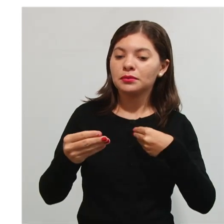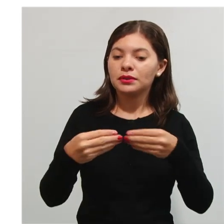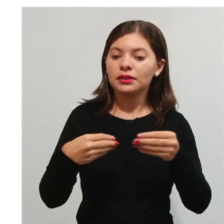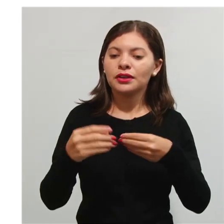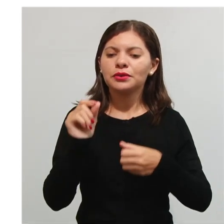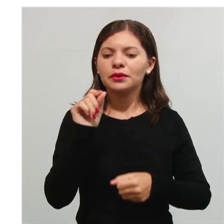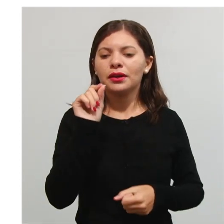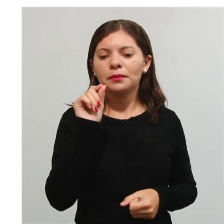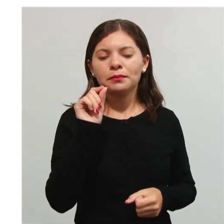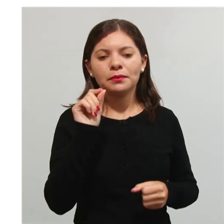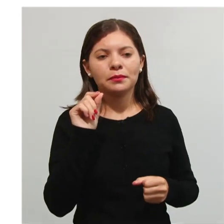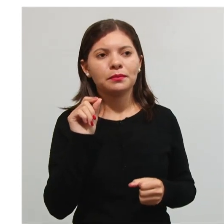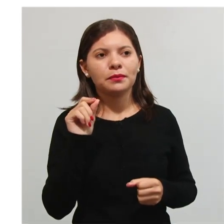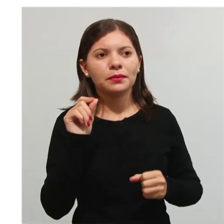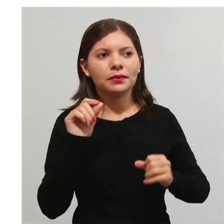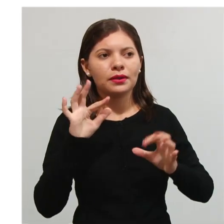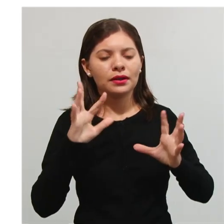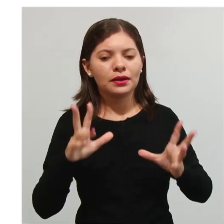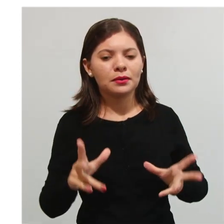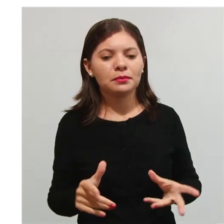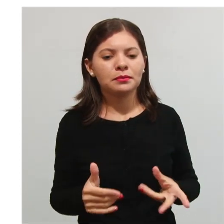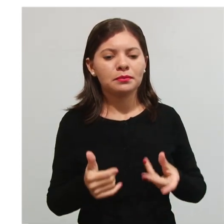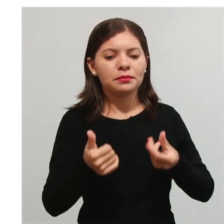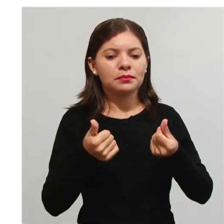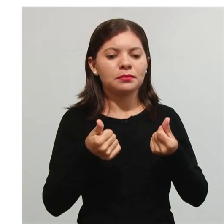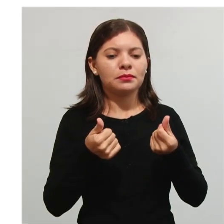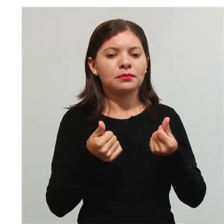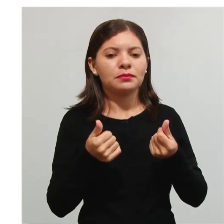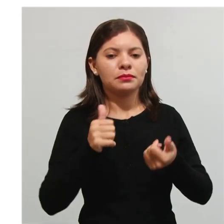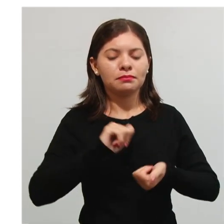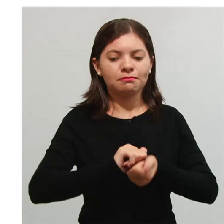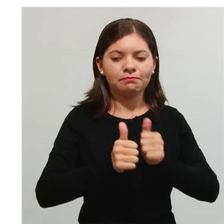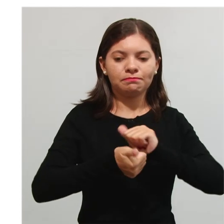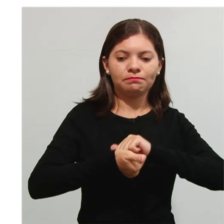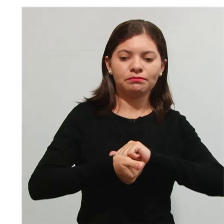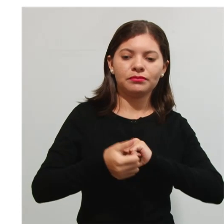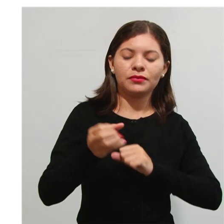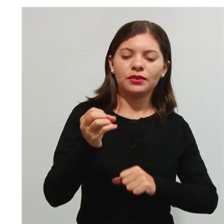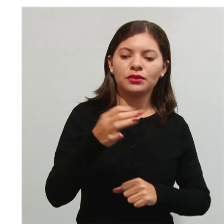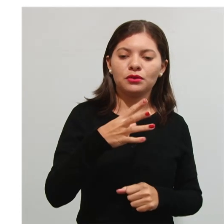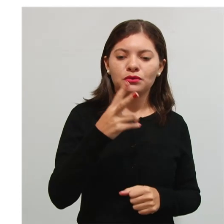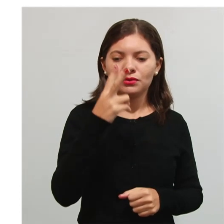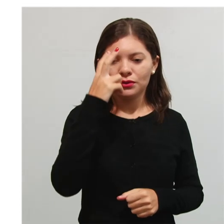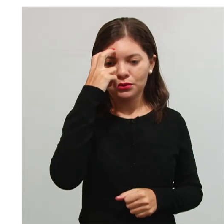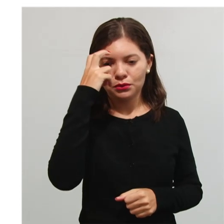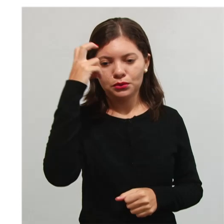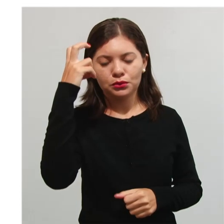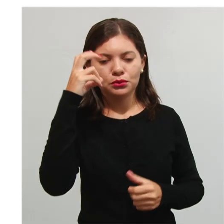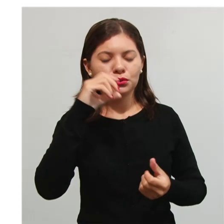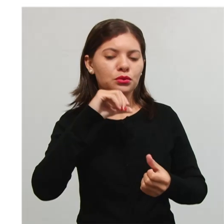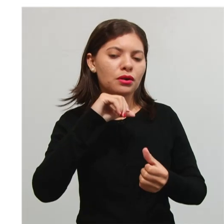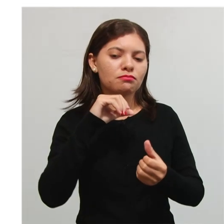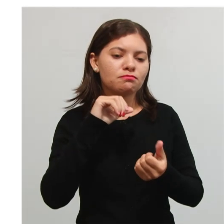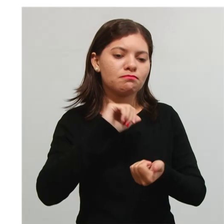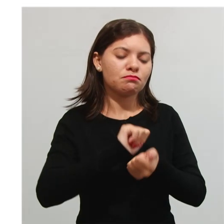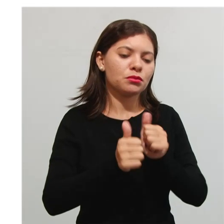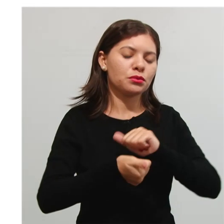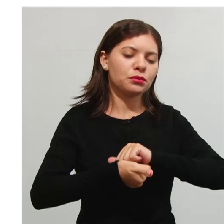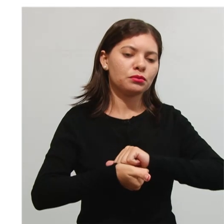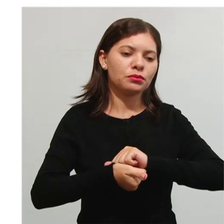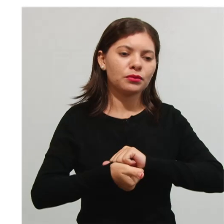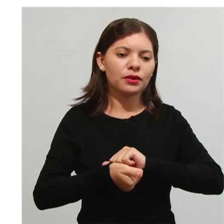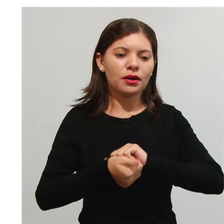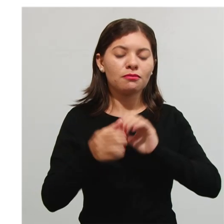que é a capacidade de se adaptar às novas culturas, modificar-se após o recebimento do